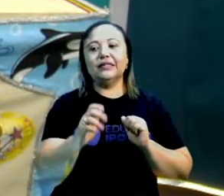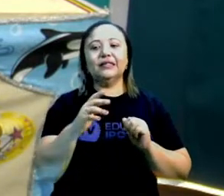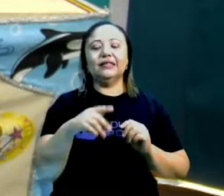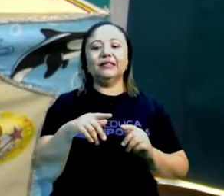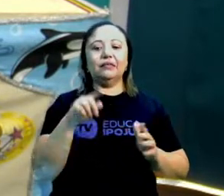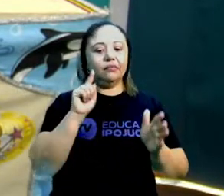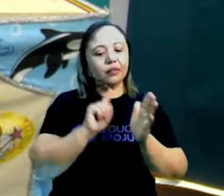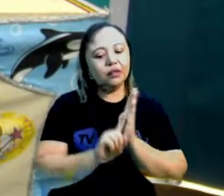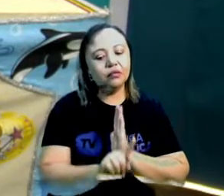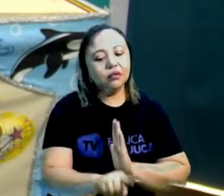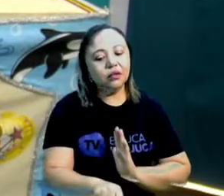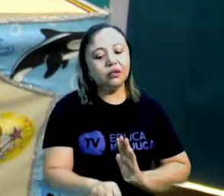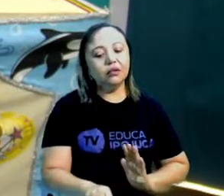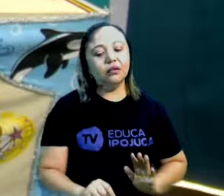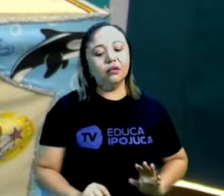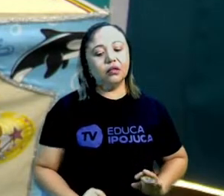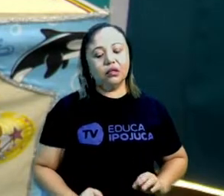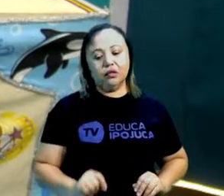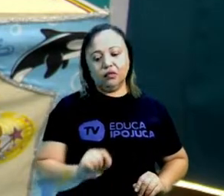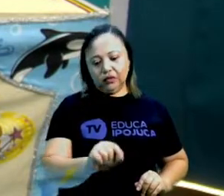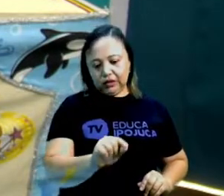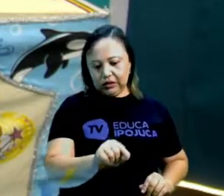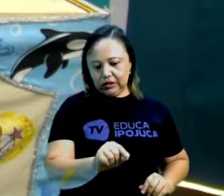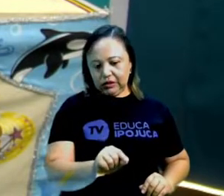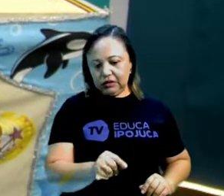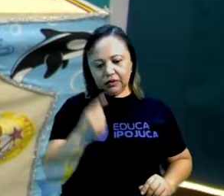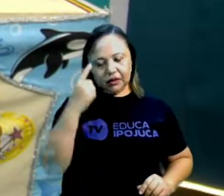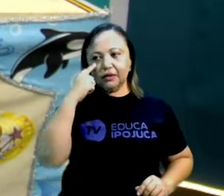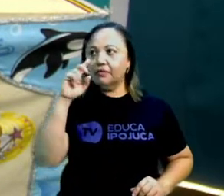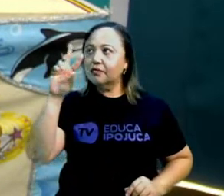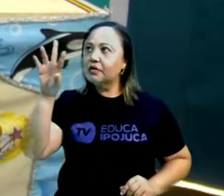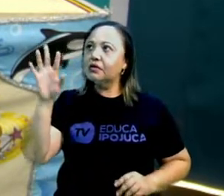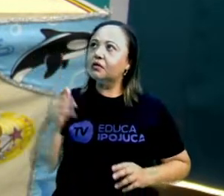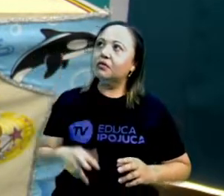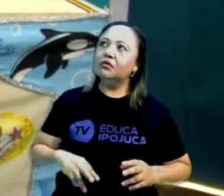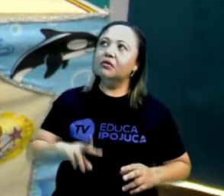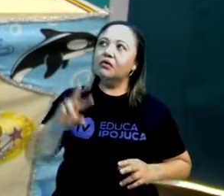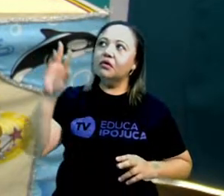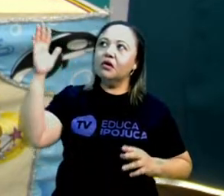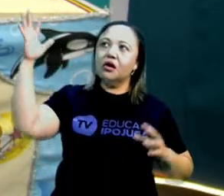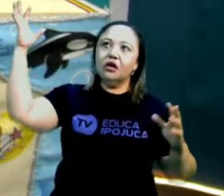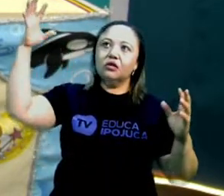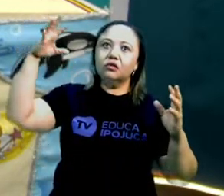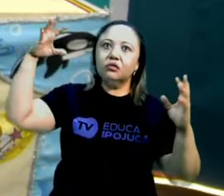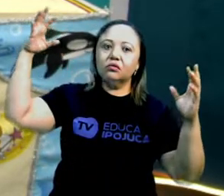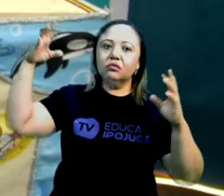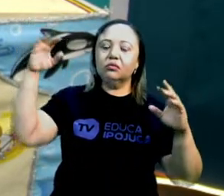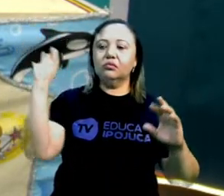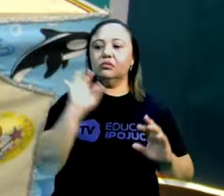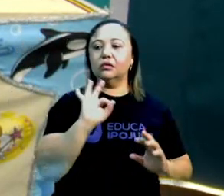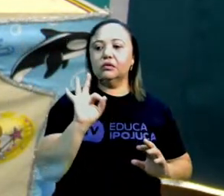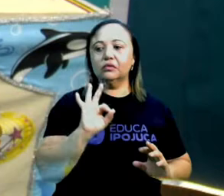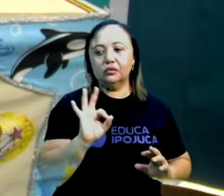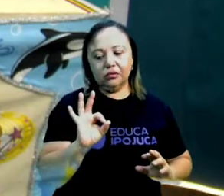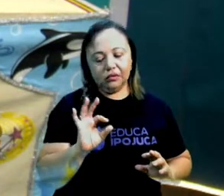e pergunta: você não está vendo tudo o que está acontecendo, não?